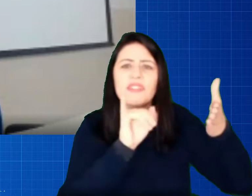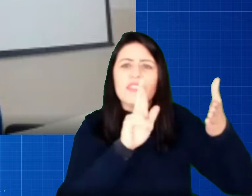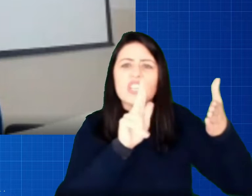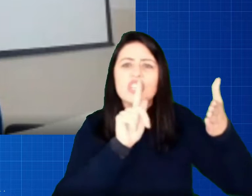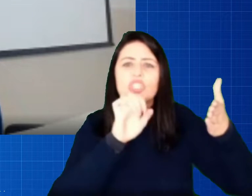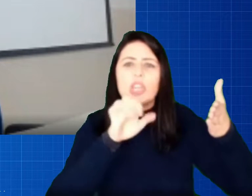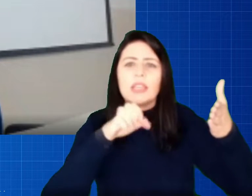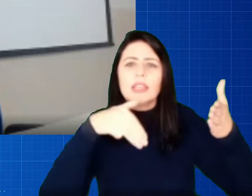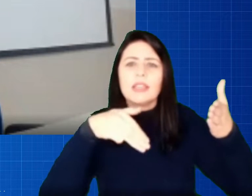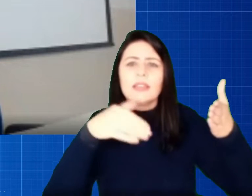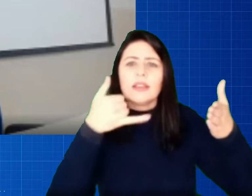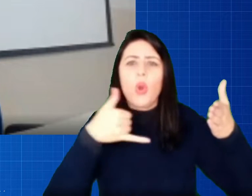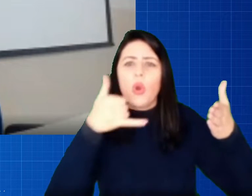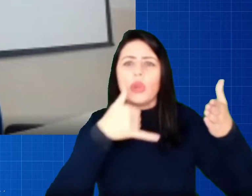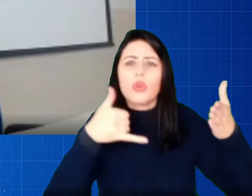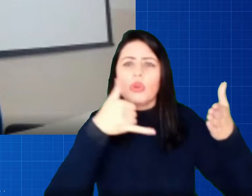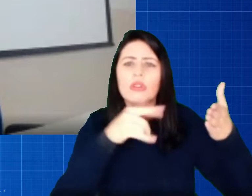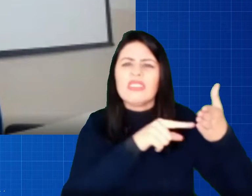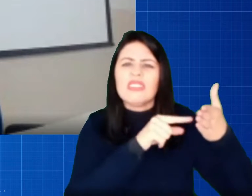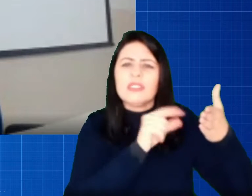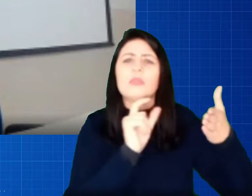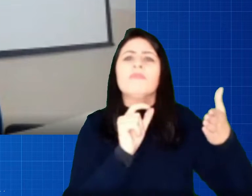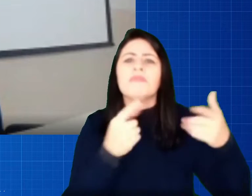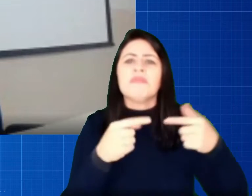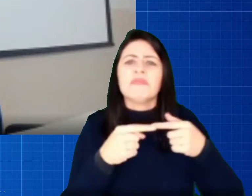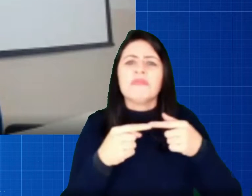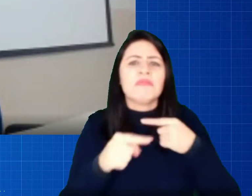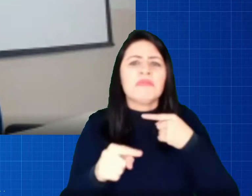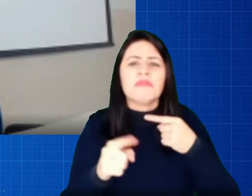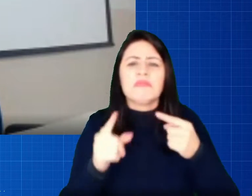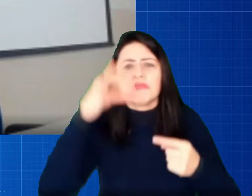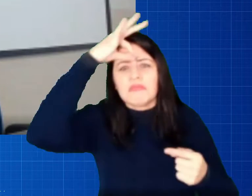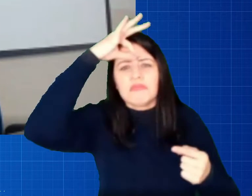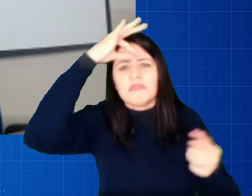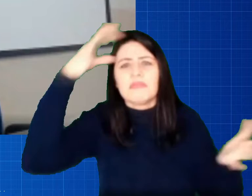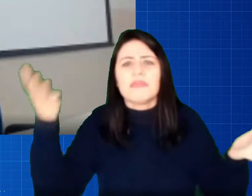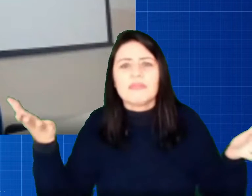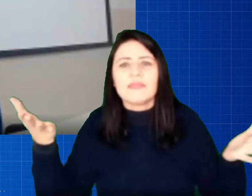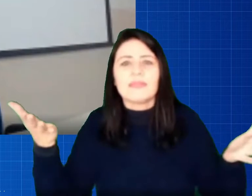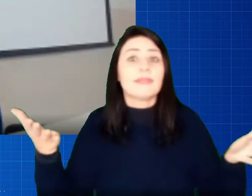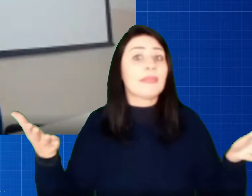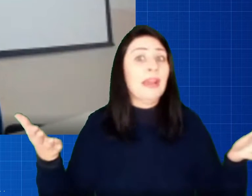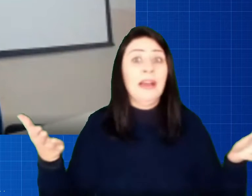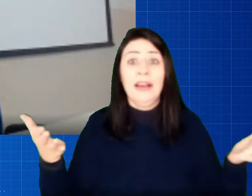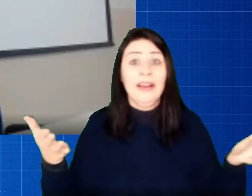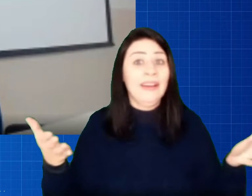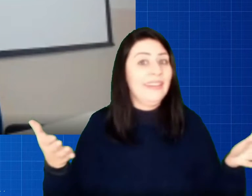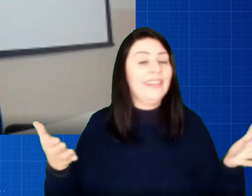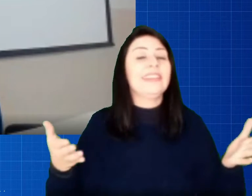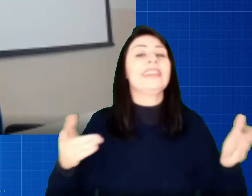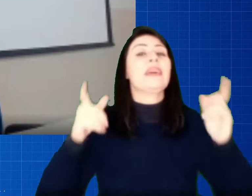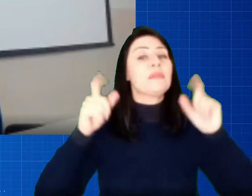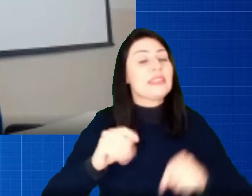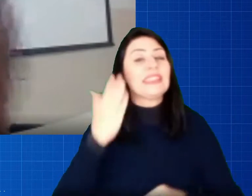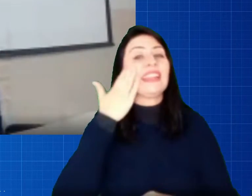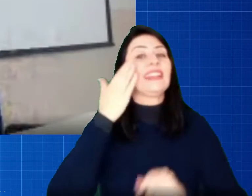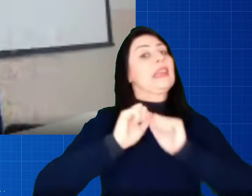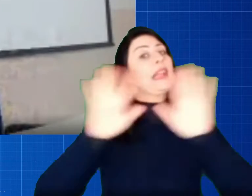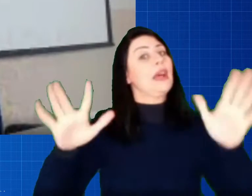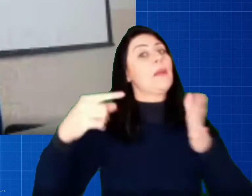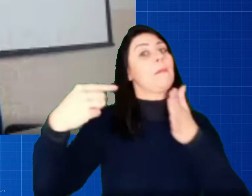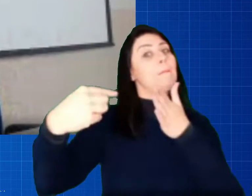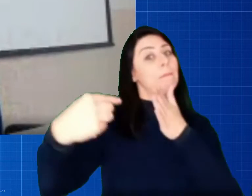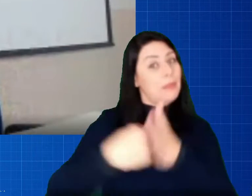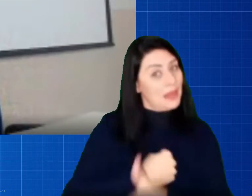ficar perguntar para ele realmente o que ele quer saber, porque às vezes a pergunta dele você interpreta de um jeito e é